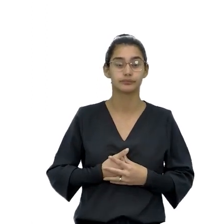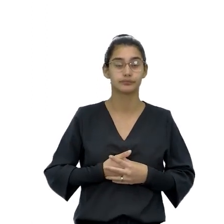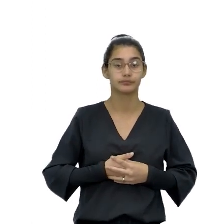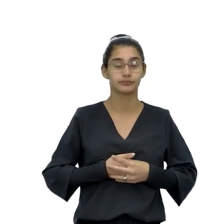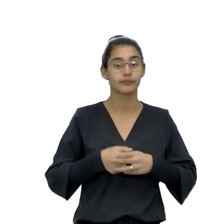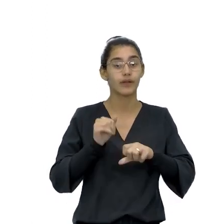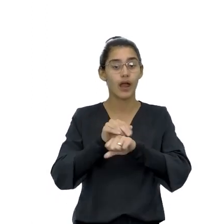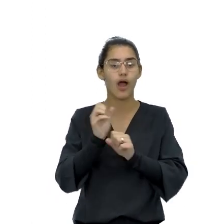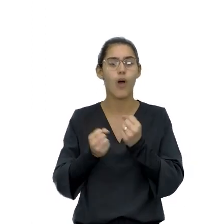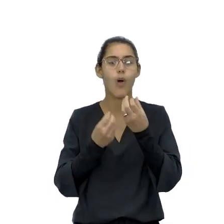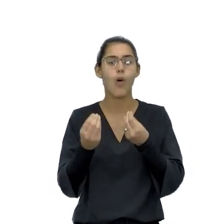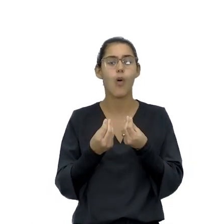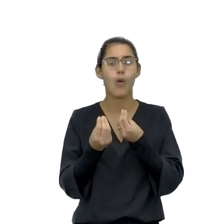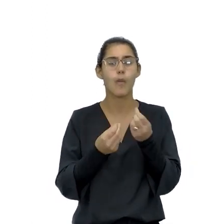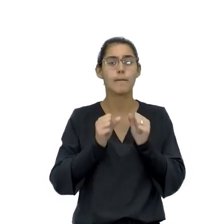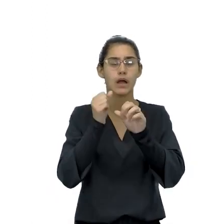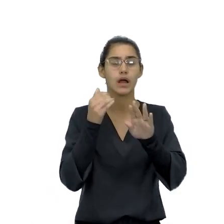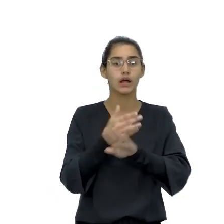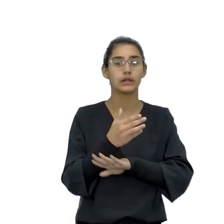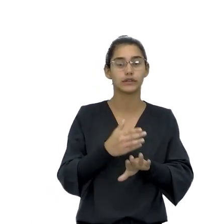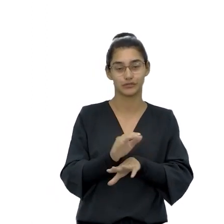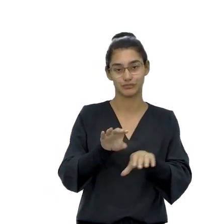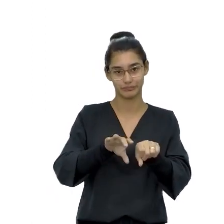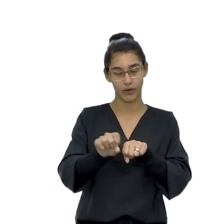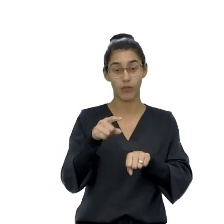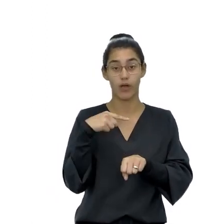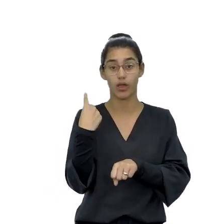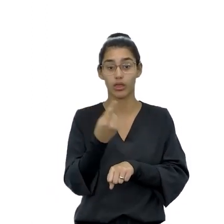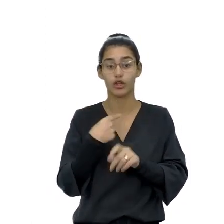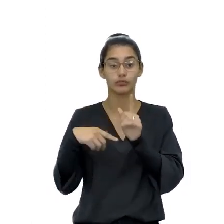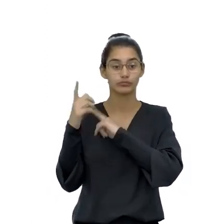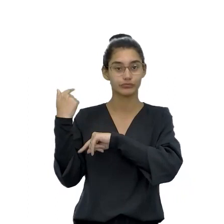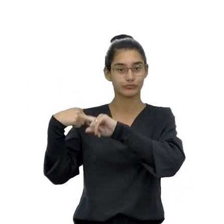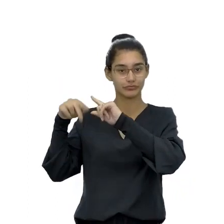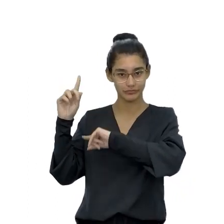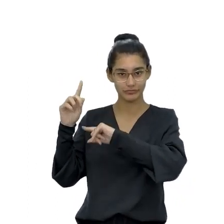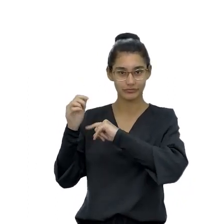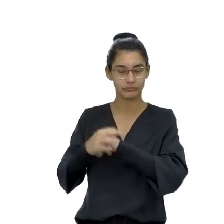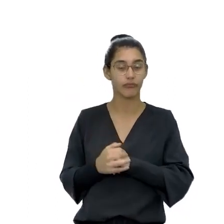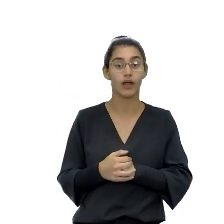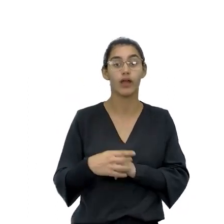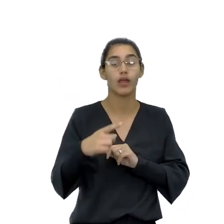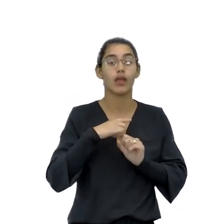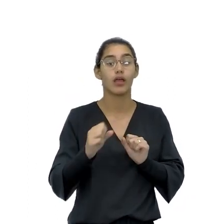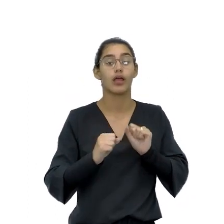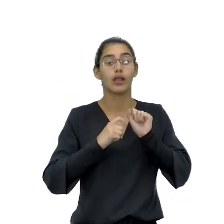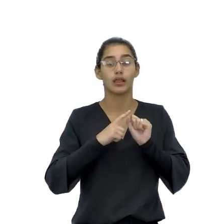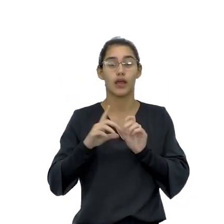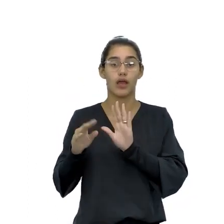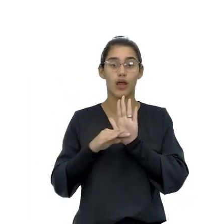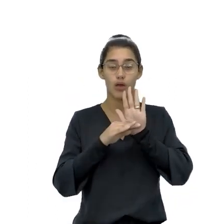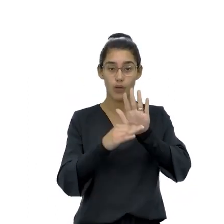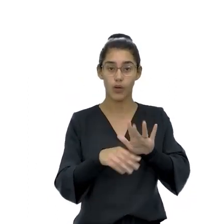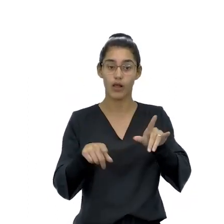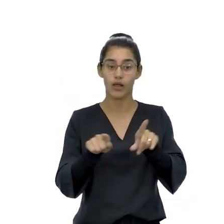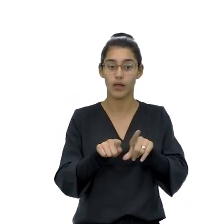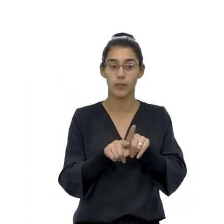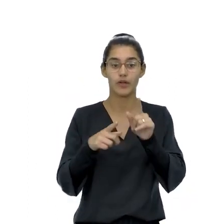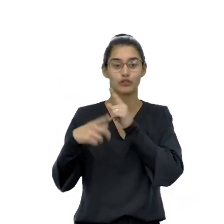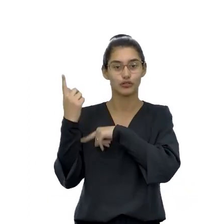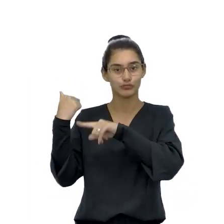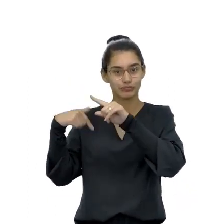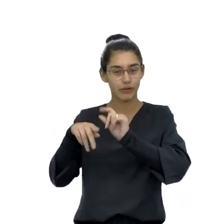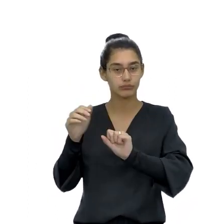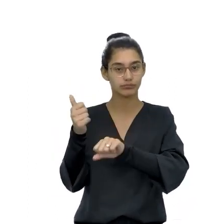indicar como vocês podem acessar as formações que nós estamos desenvolvendo. Elas vão poder auxiliá-lo no